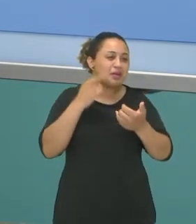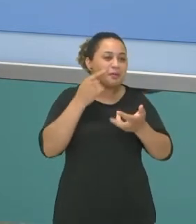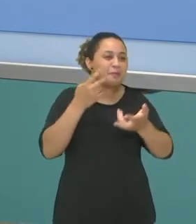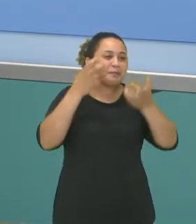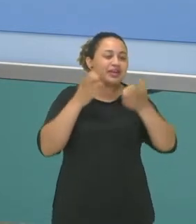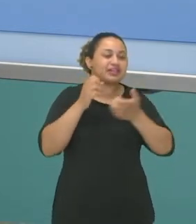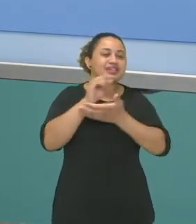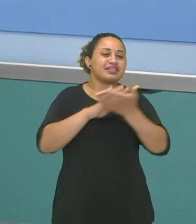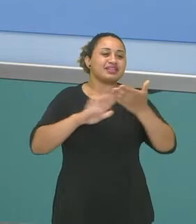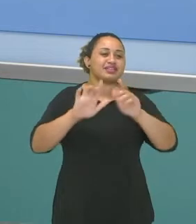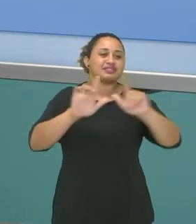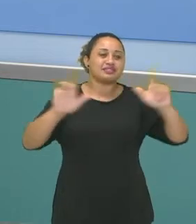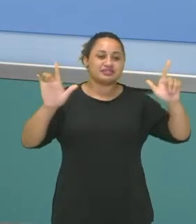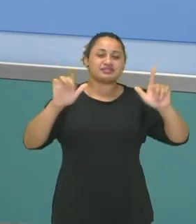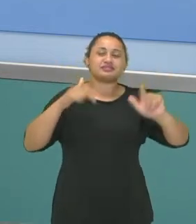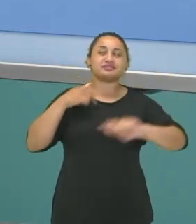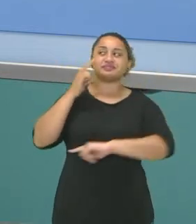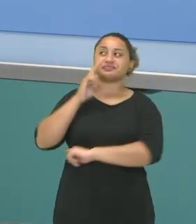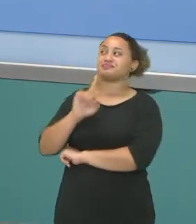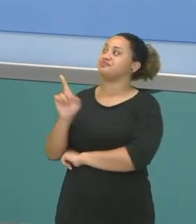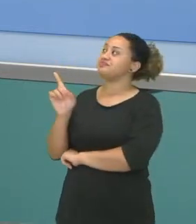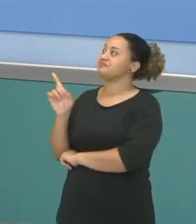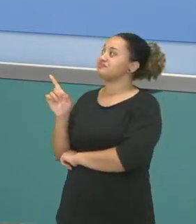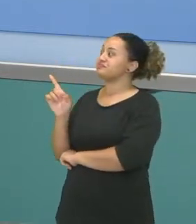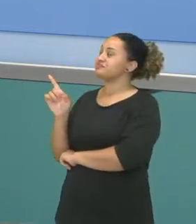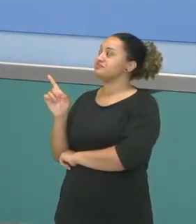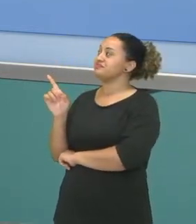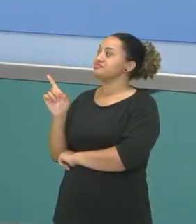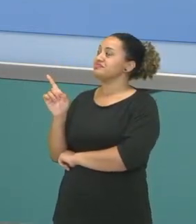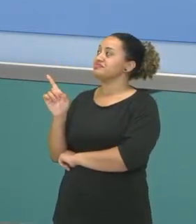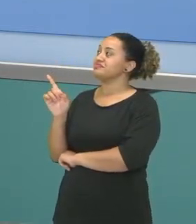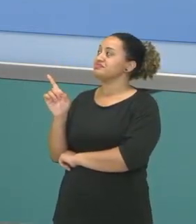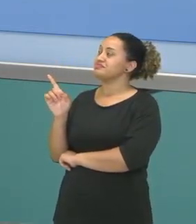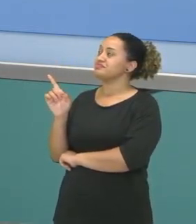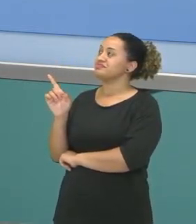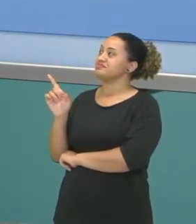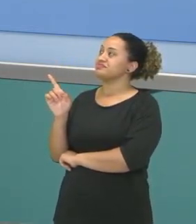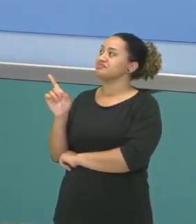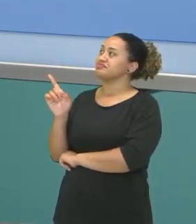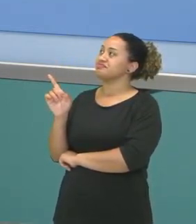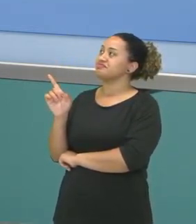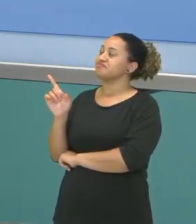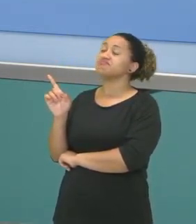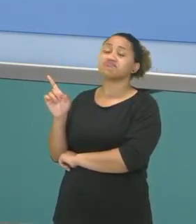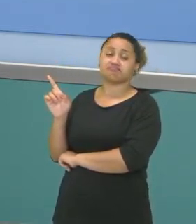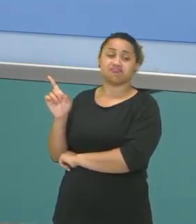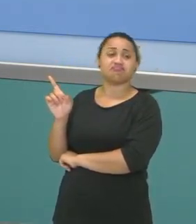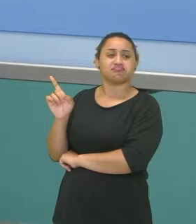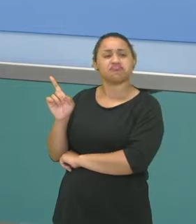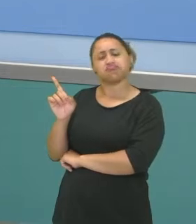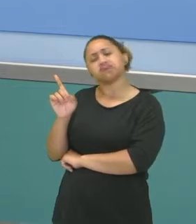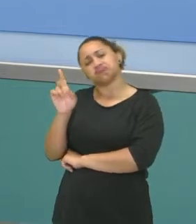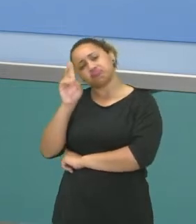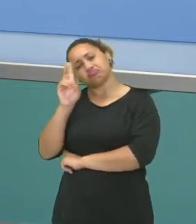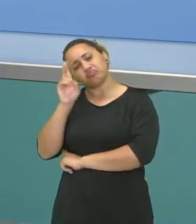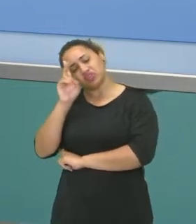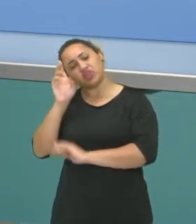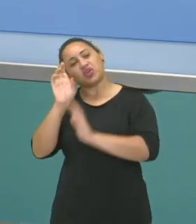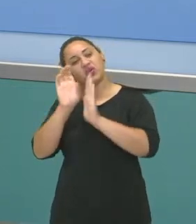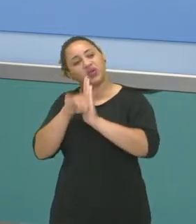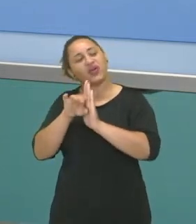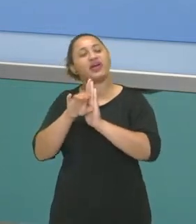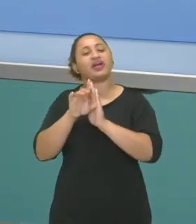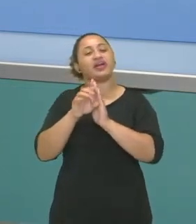ideia do Darwin, de adaptação das espécies, de evolução. O homem das cavernas foi evoluindo e chegou agora na era